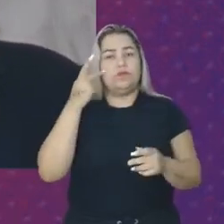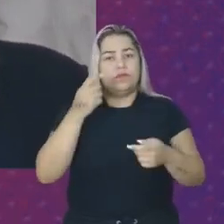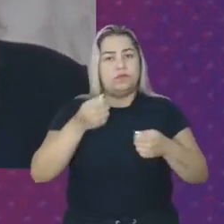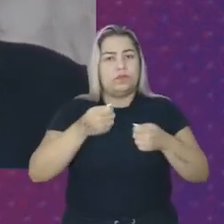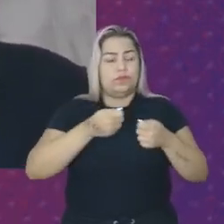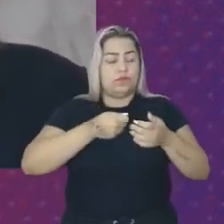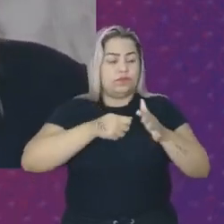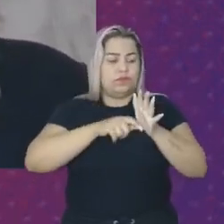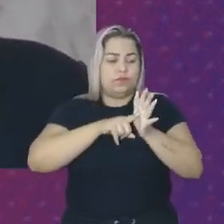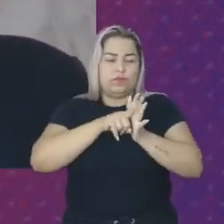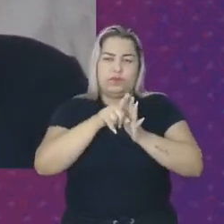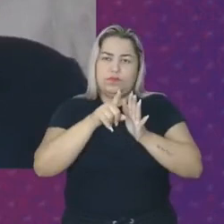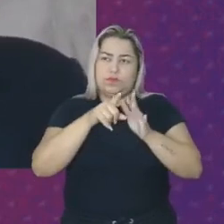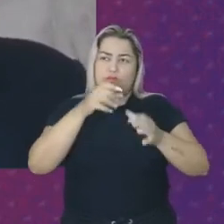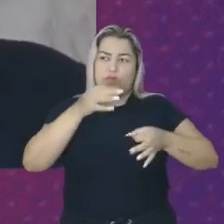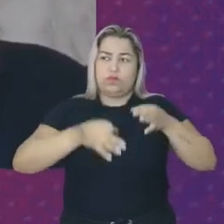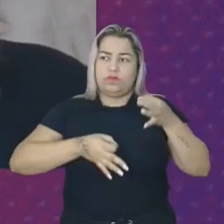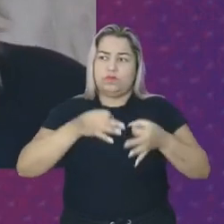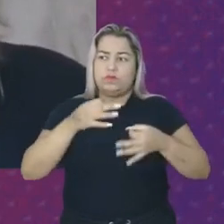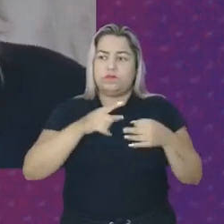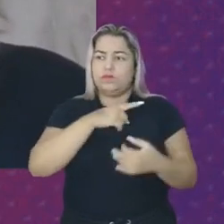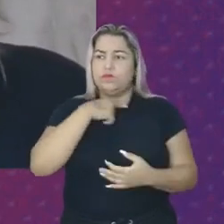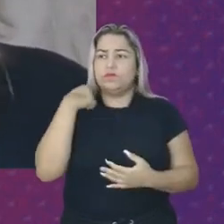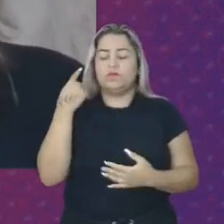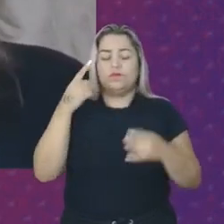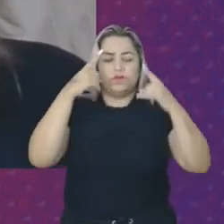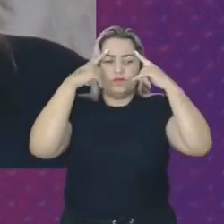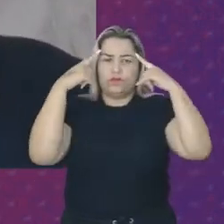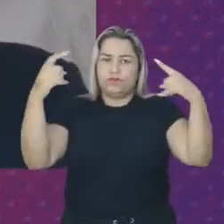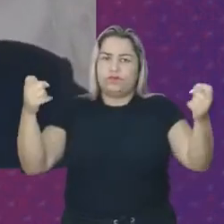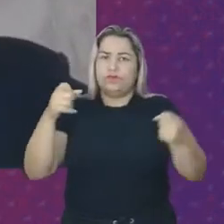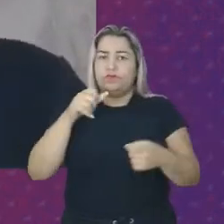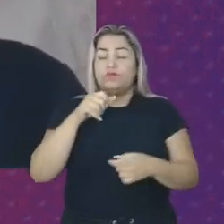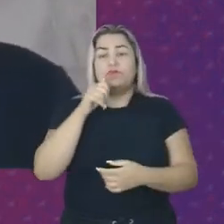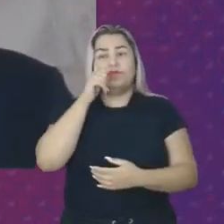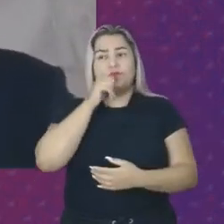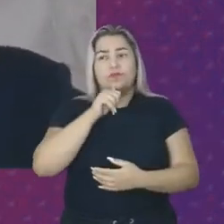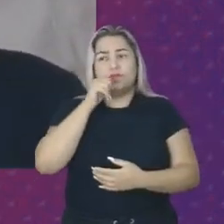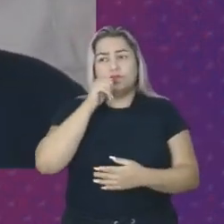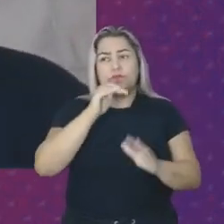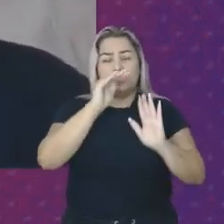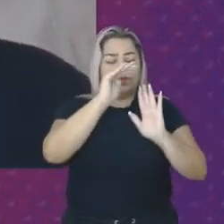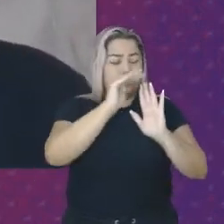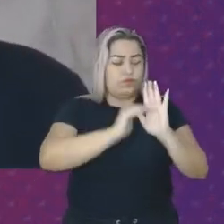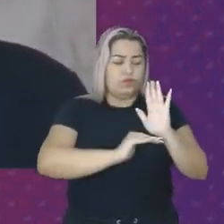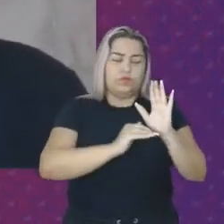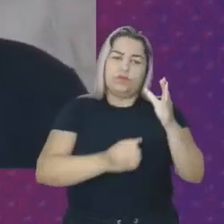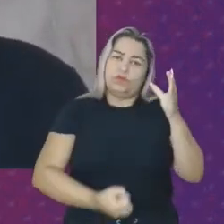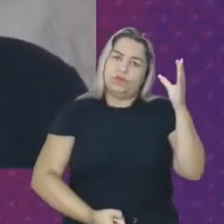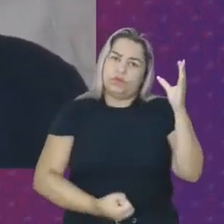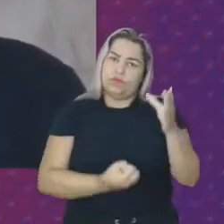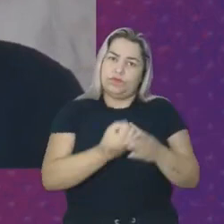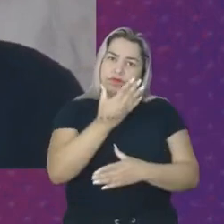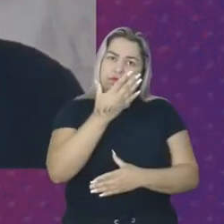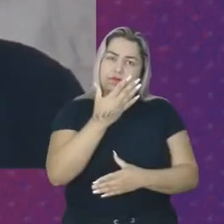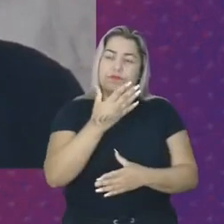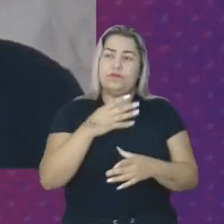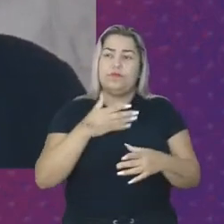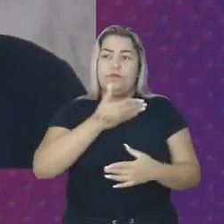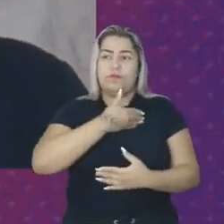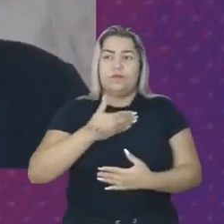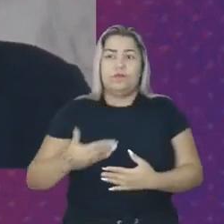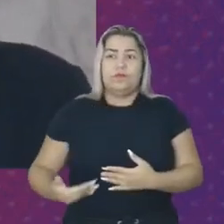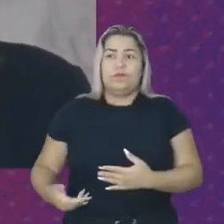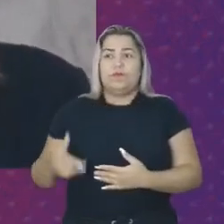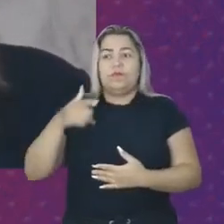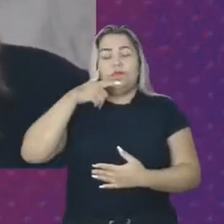investigar, processar e julgar as mortes violentas de mulheres. Então, as diretrizes foram construídas no governo